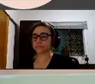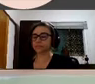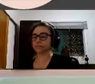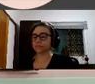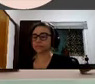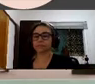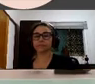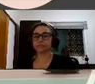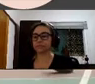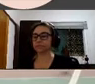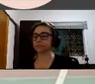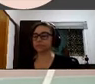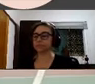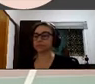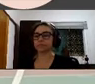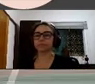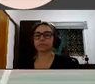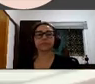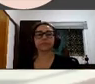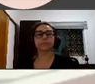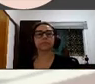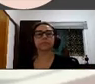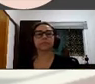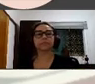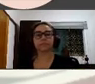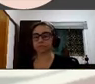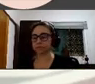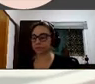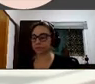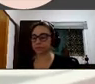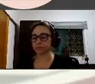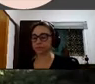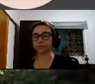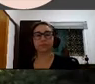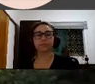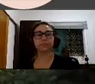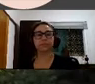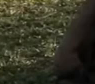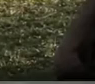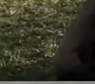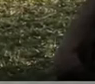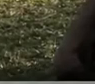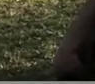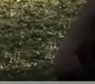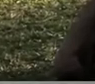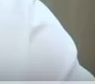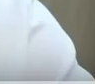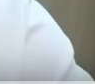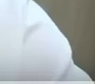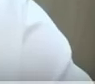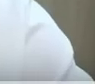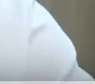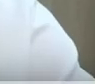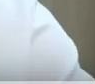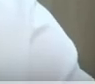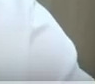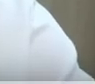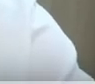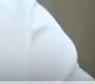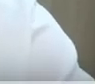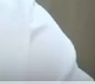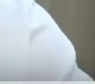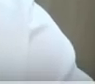hemorragias podem acontecer espontaneamente. Simples atividades do dia a dia podem favorecer o problema. Se você tiver uma